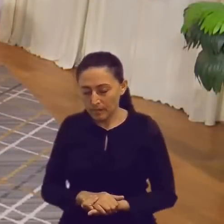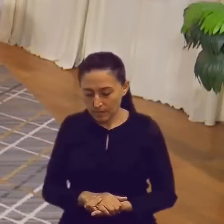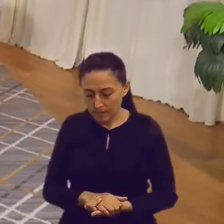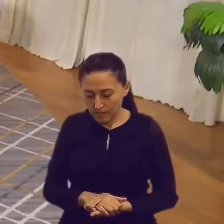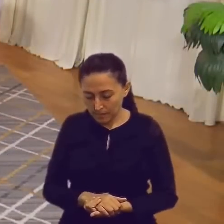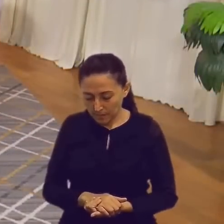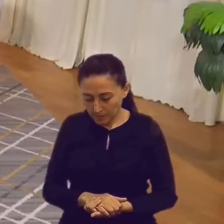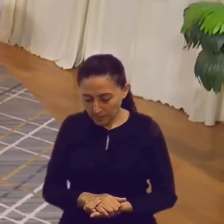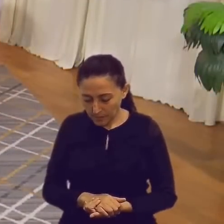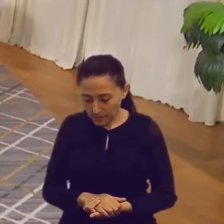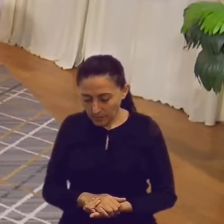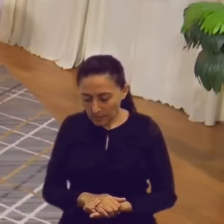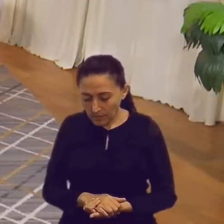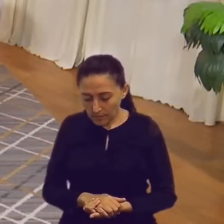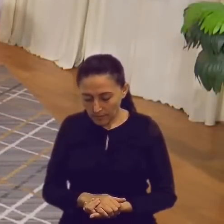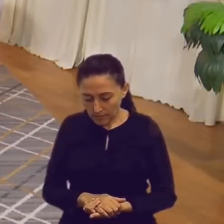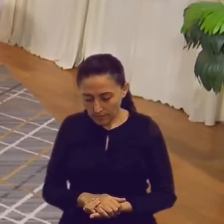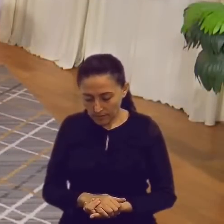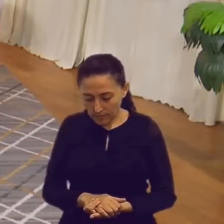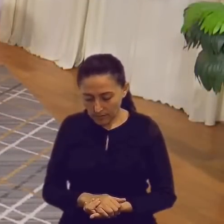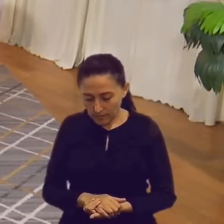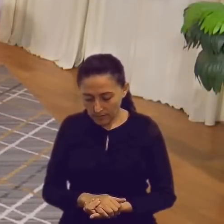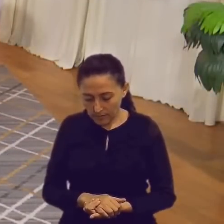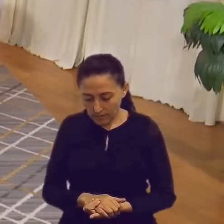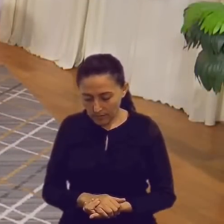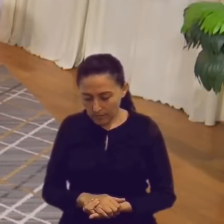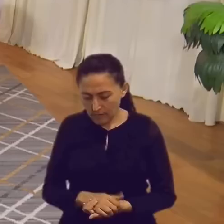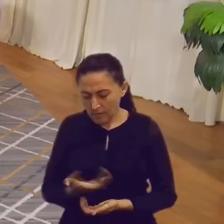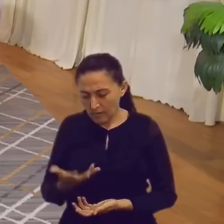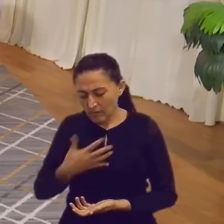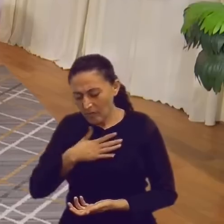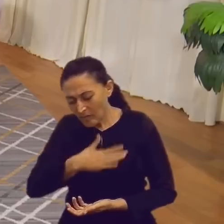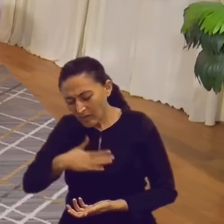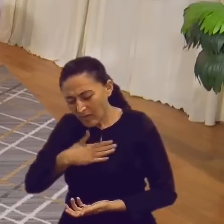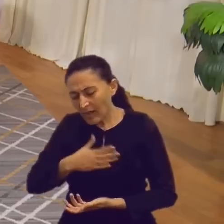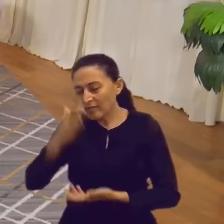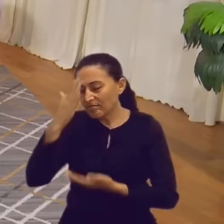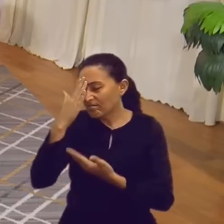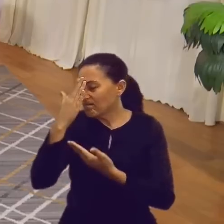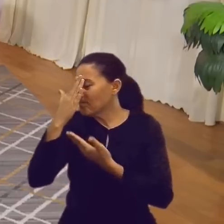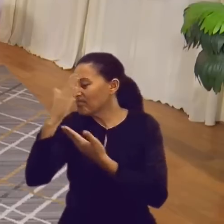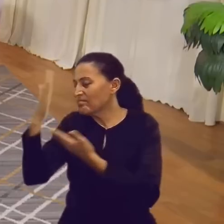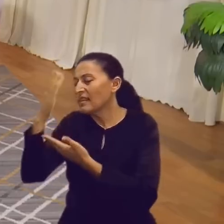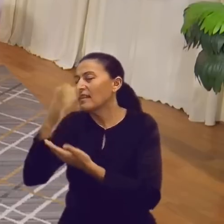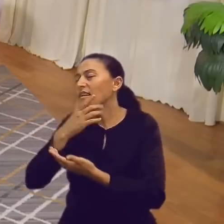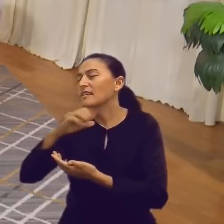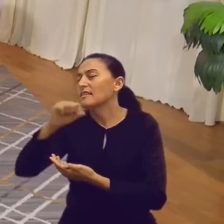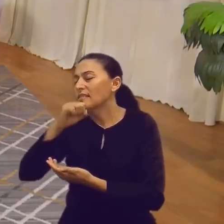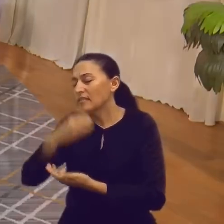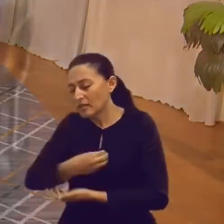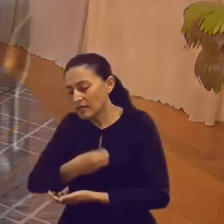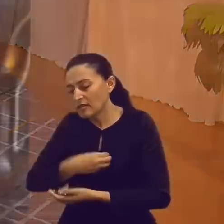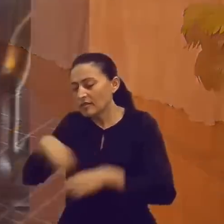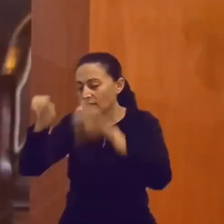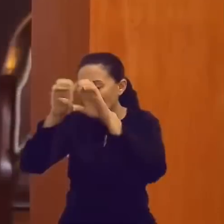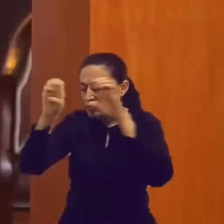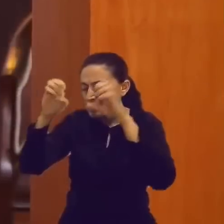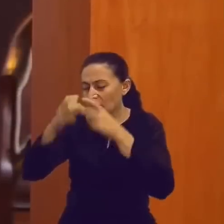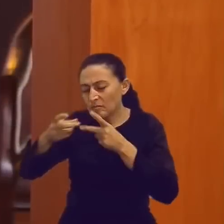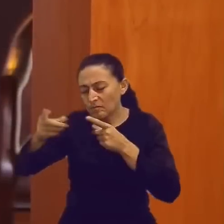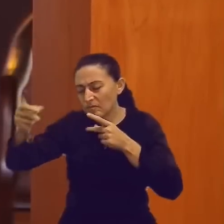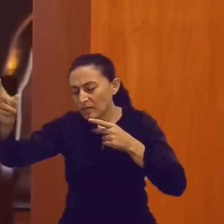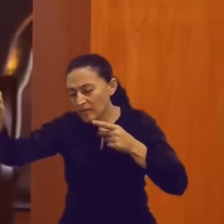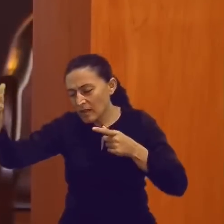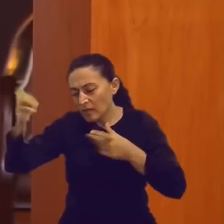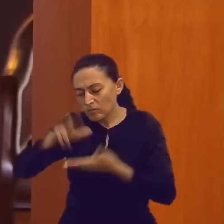Querido Deus, nosso Pai eterno, mais uma vez nos curvamos perante Ti.